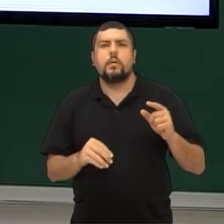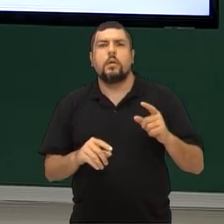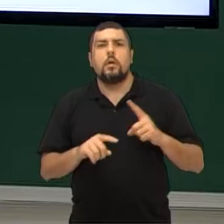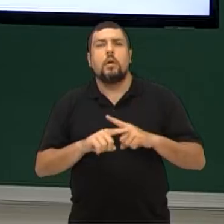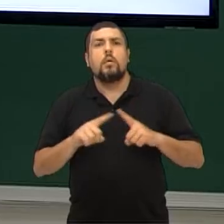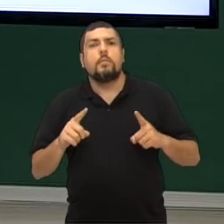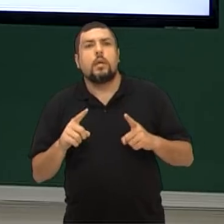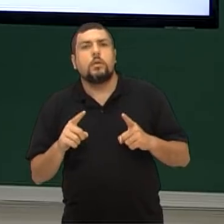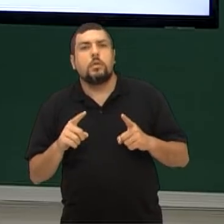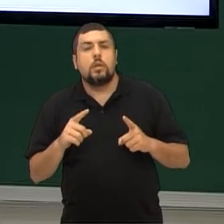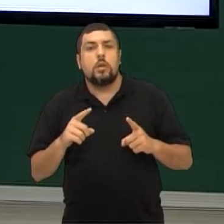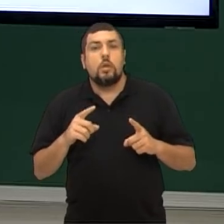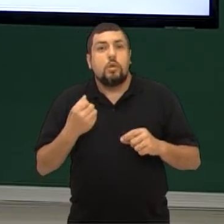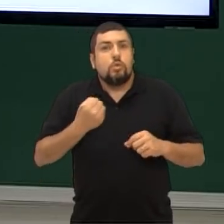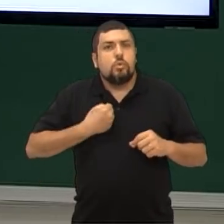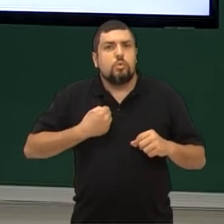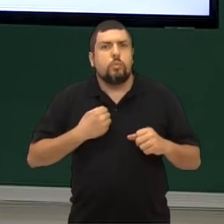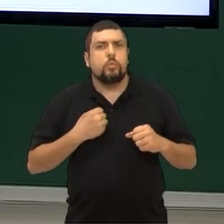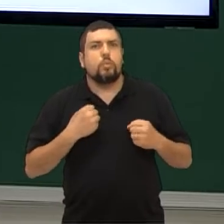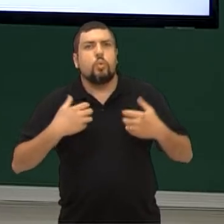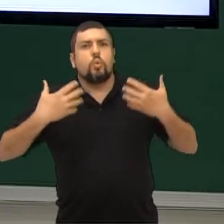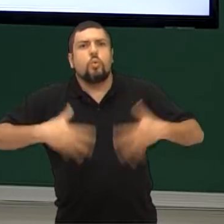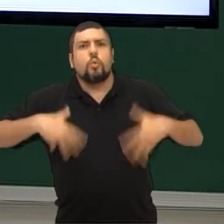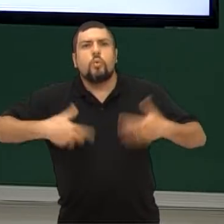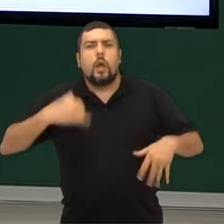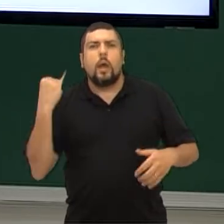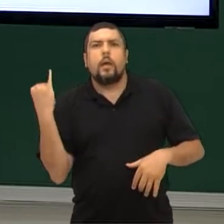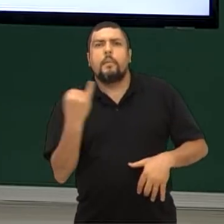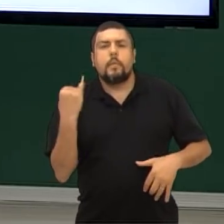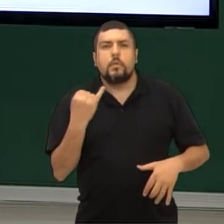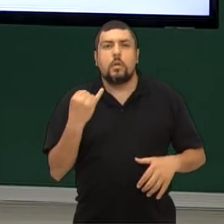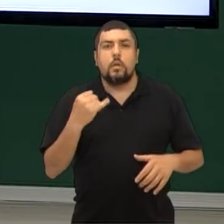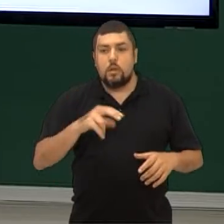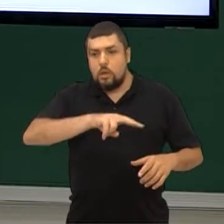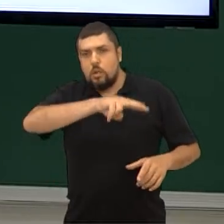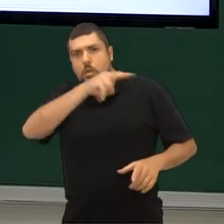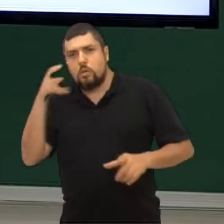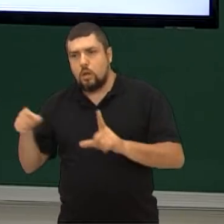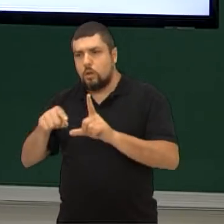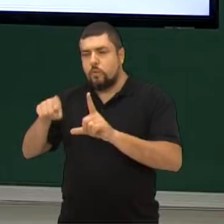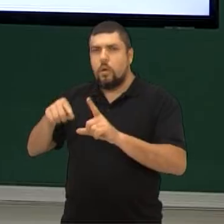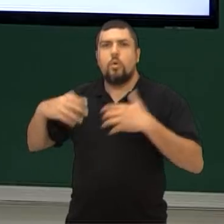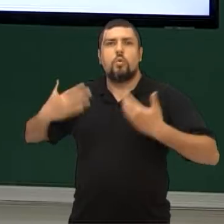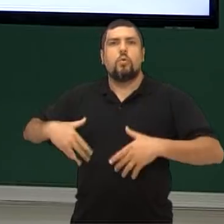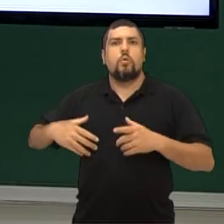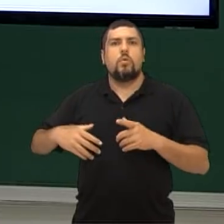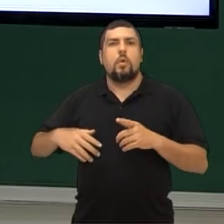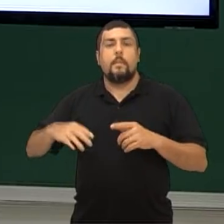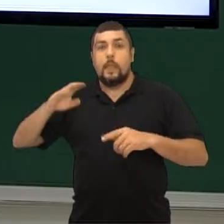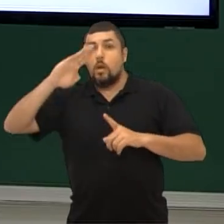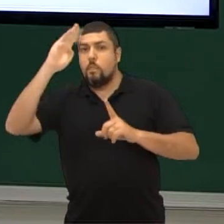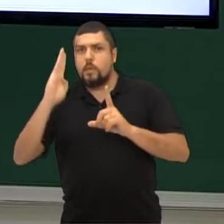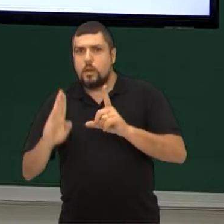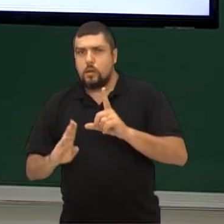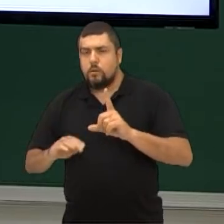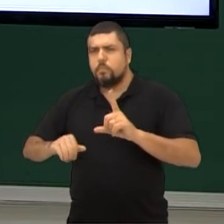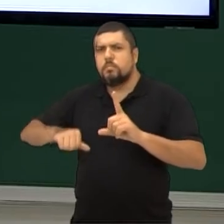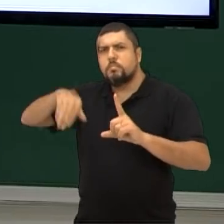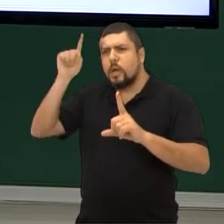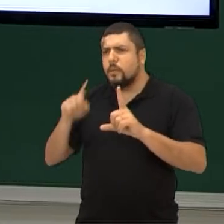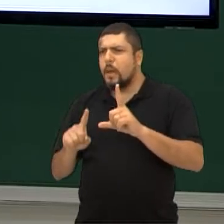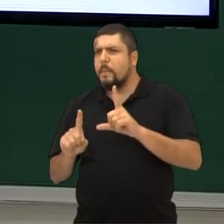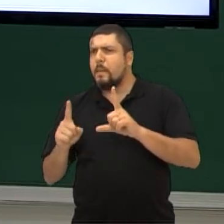do valor que esses números representam. No gráfico de barras a gente tem. É fácil ver que o Brasil é o país que mais ganhou Copas.